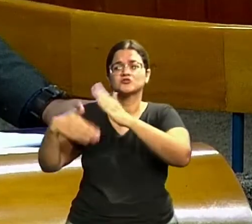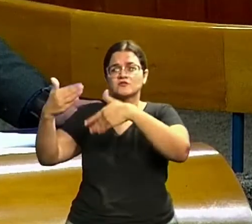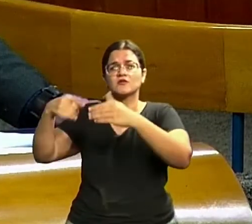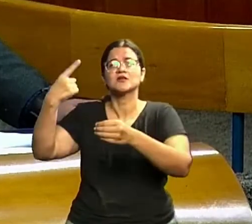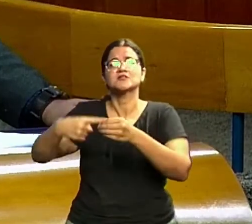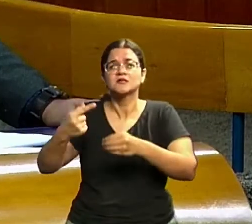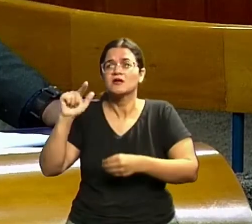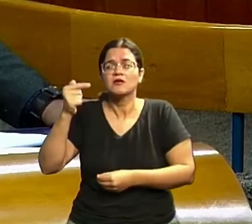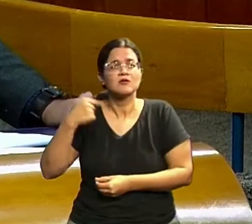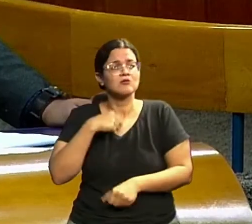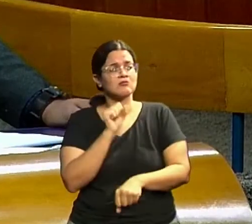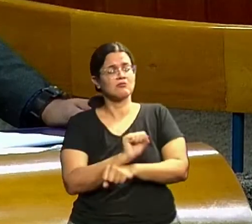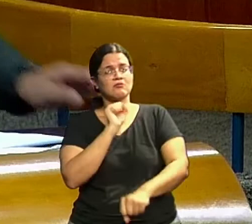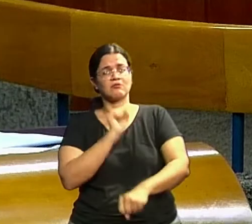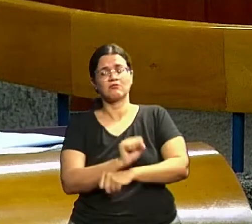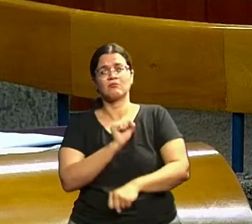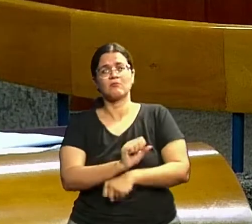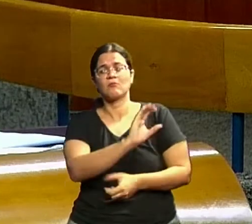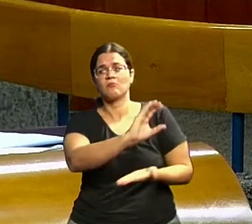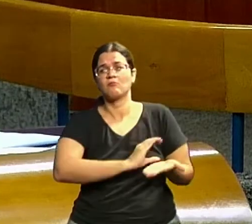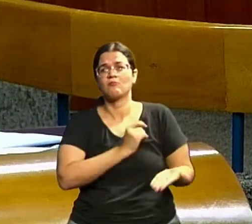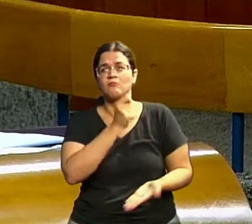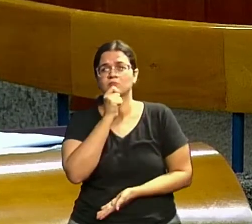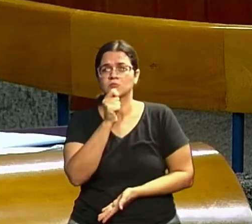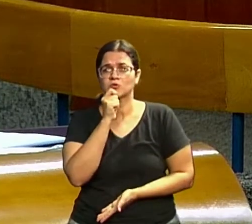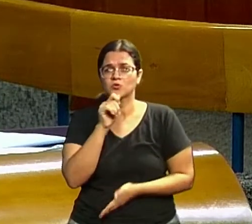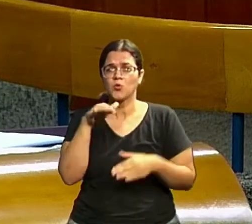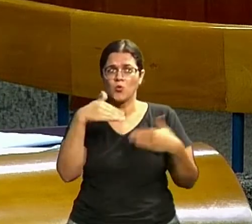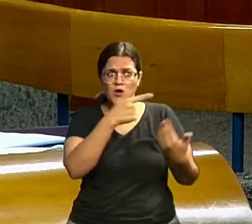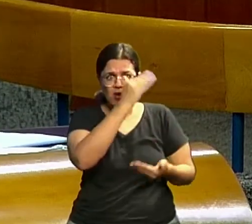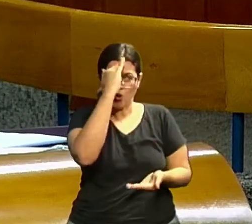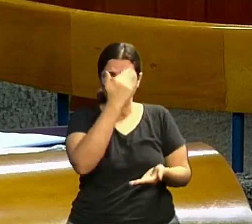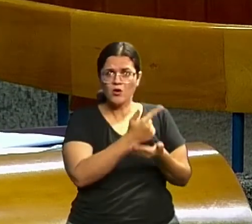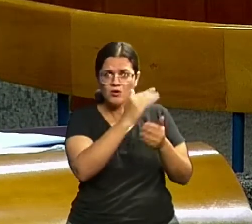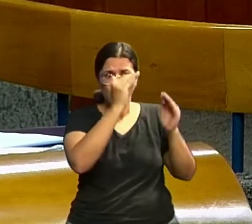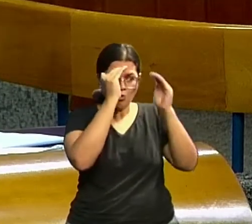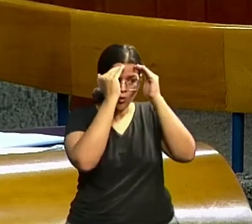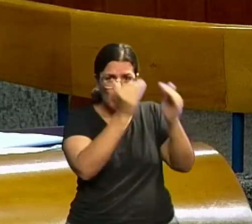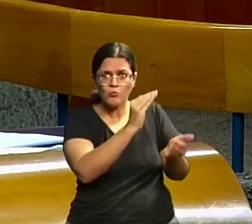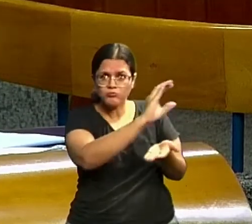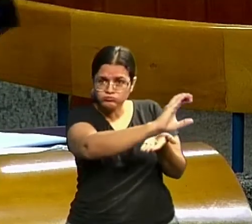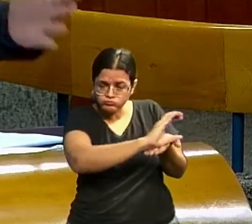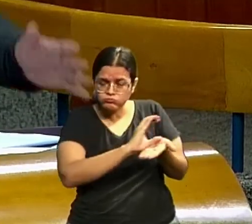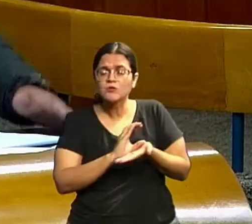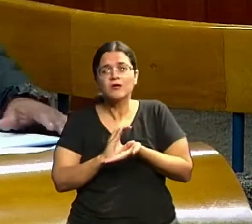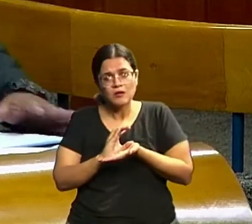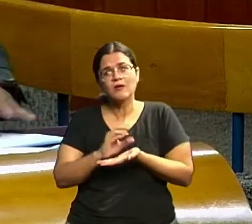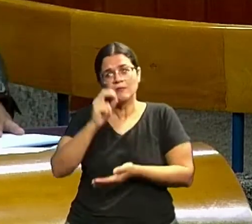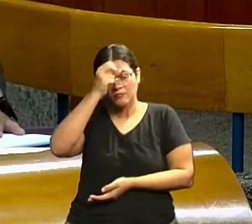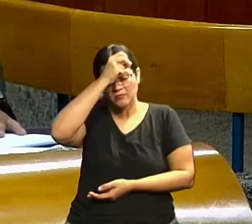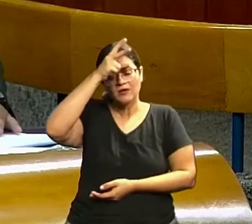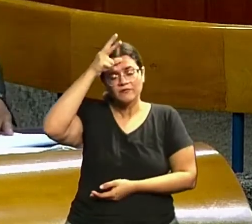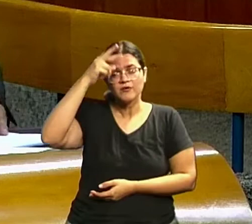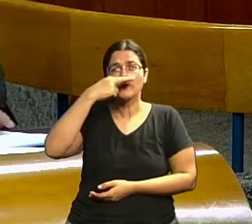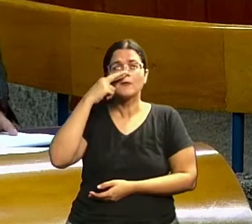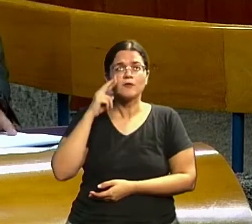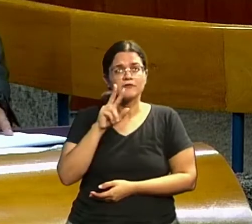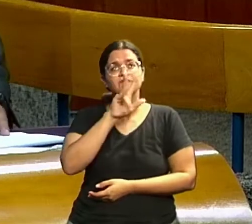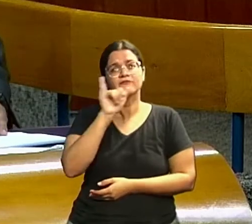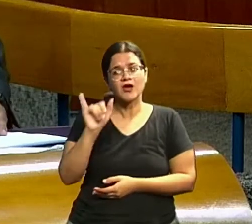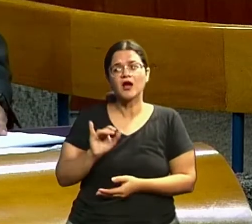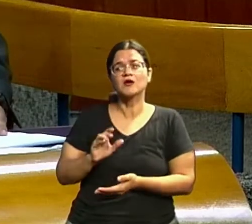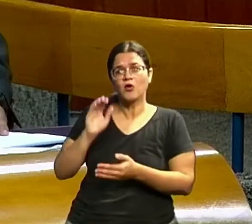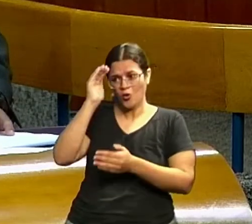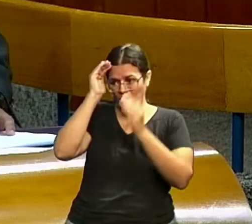desenvolvimento da cidade de Goiânia. E acredito que, ao cumpri-las, senhores vereadores, o prefeito Rogério Cruz estará também